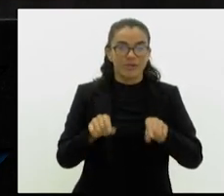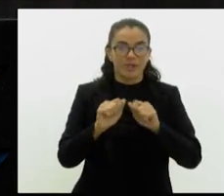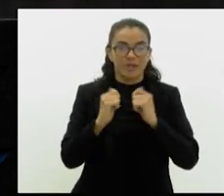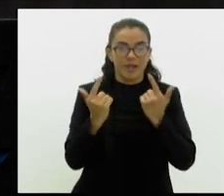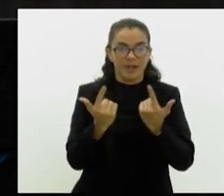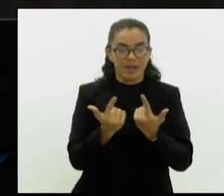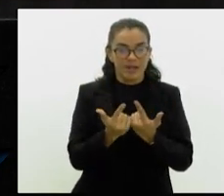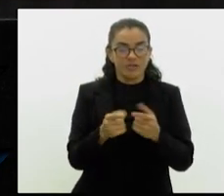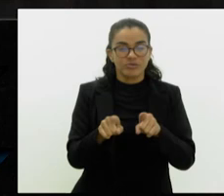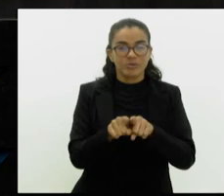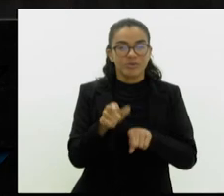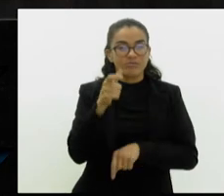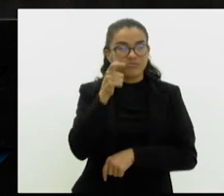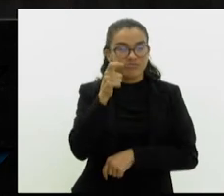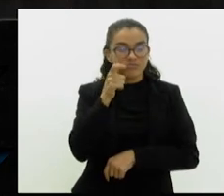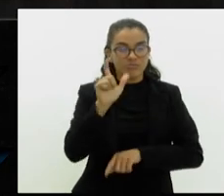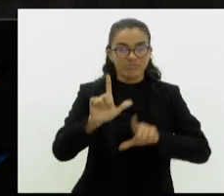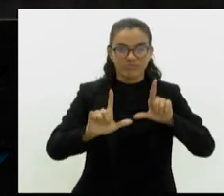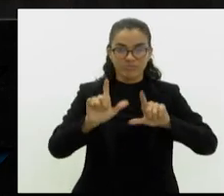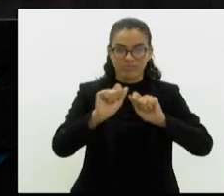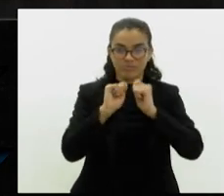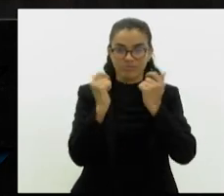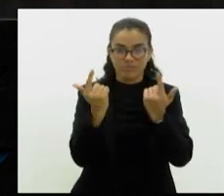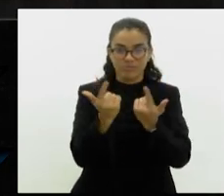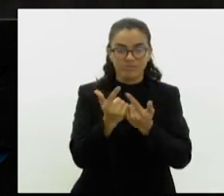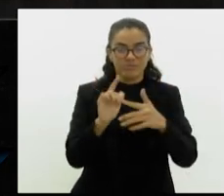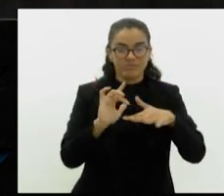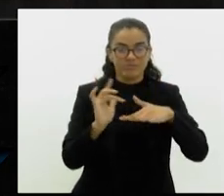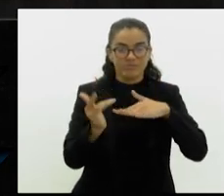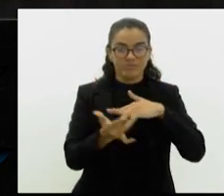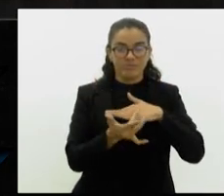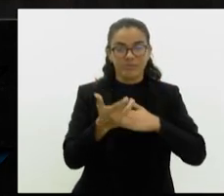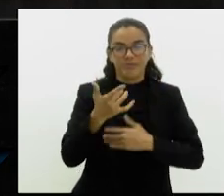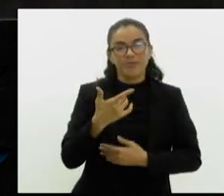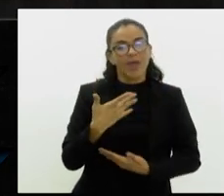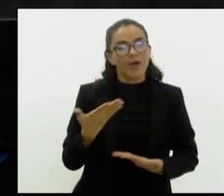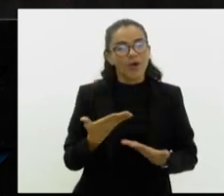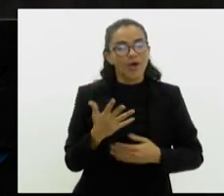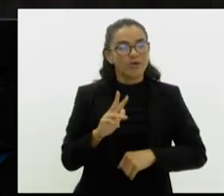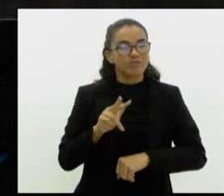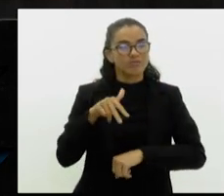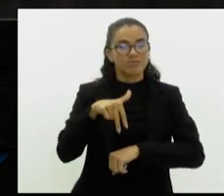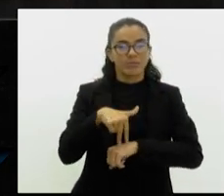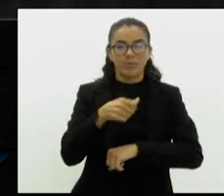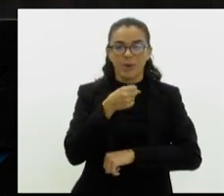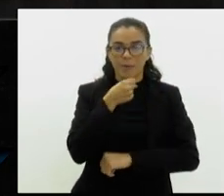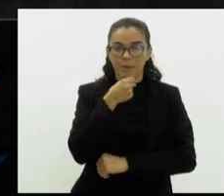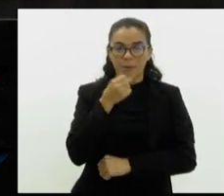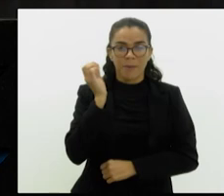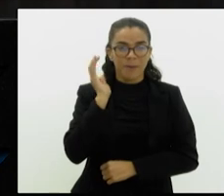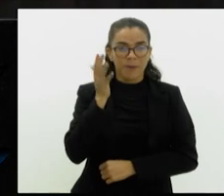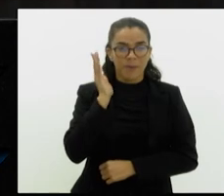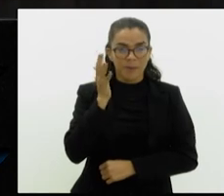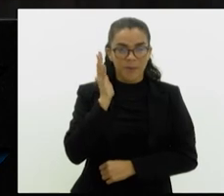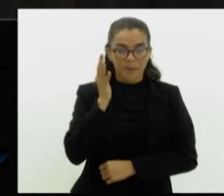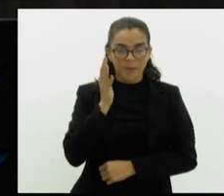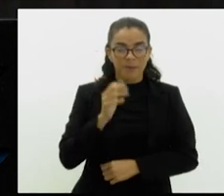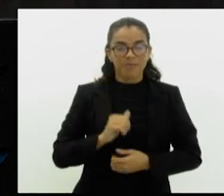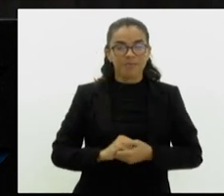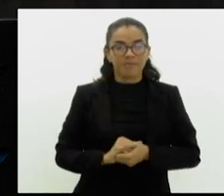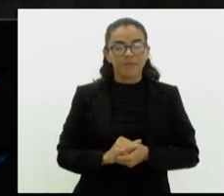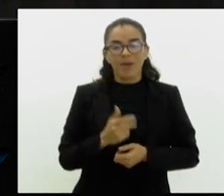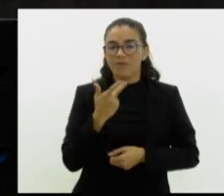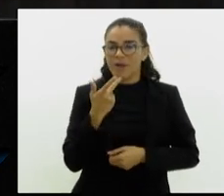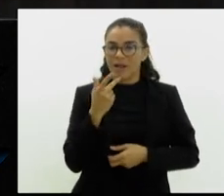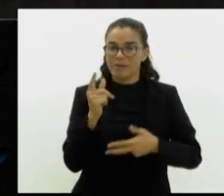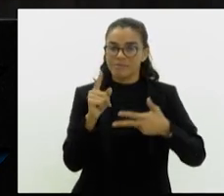aqueles que nos assistem pela TV alerge redes sociais eu subo nessa Tribuna no expediente inicial para falar